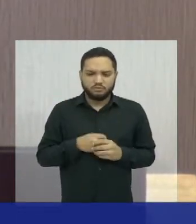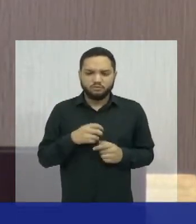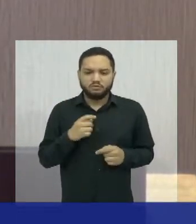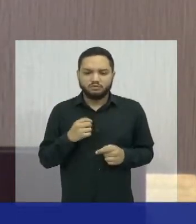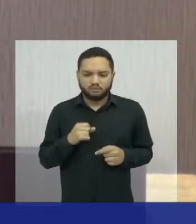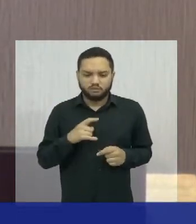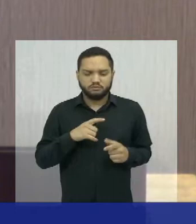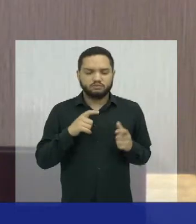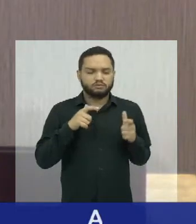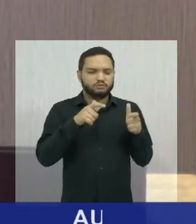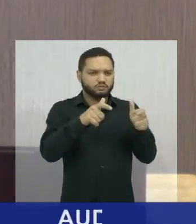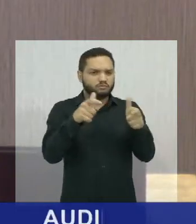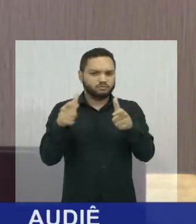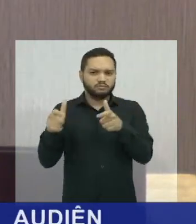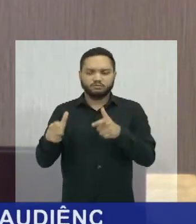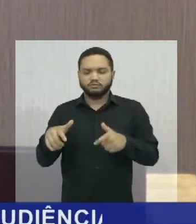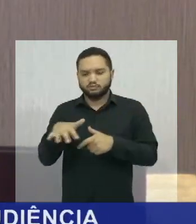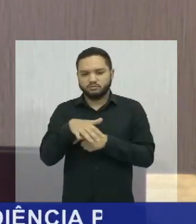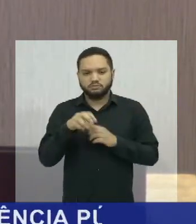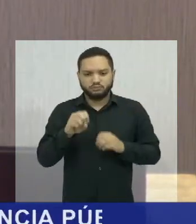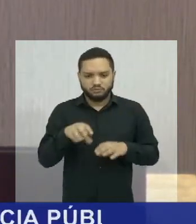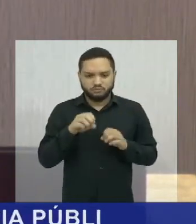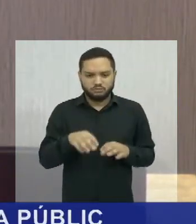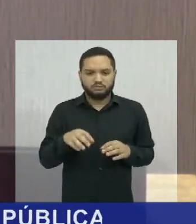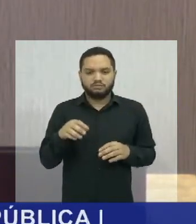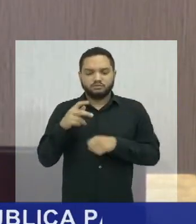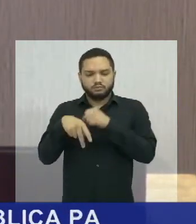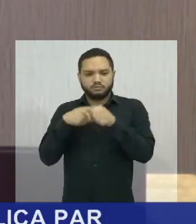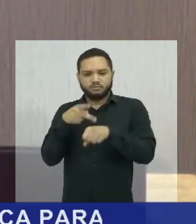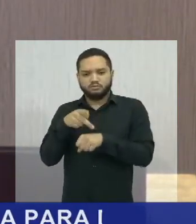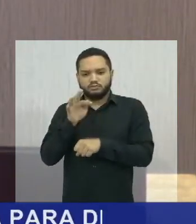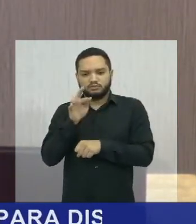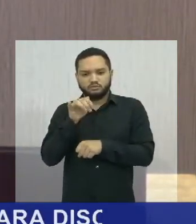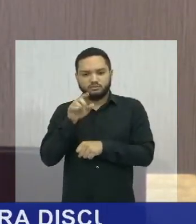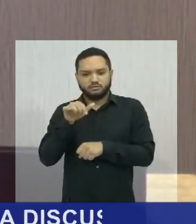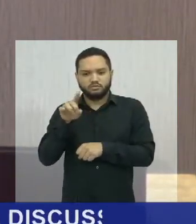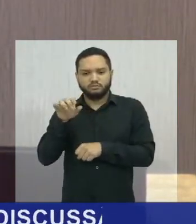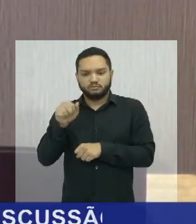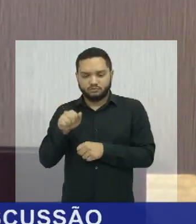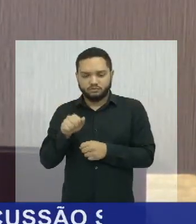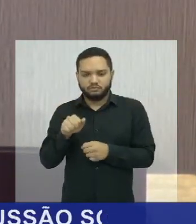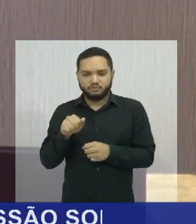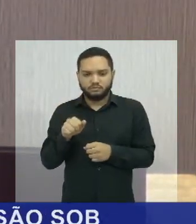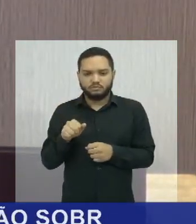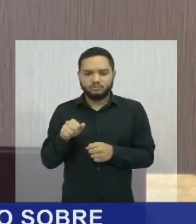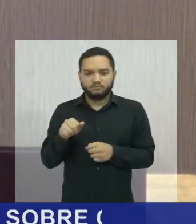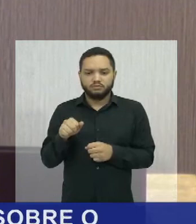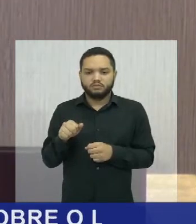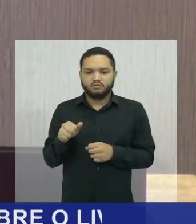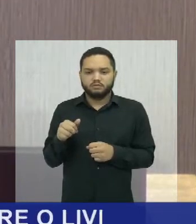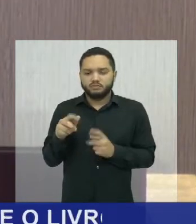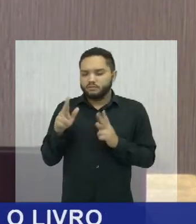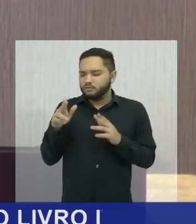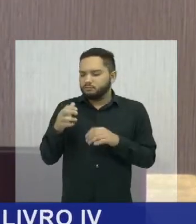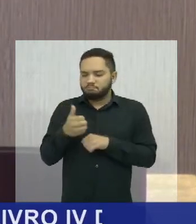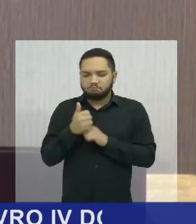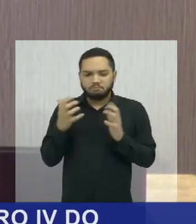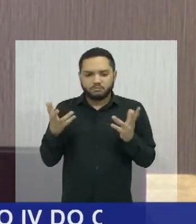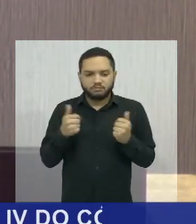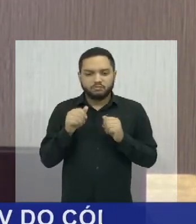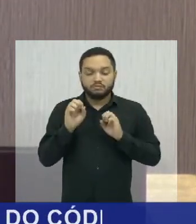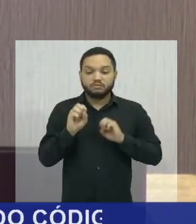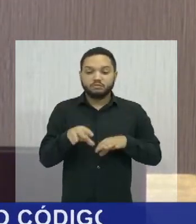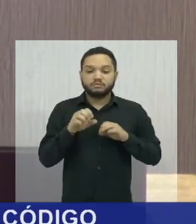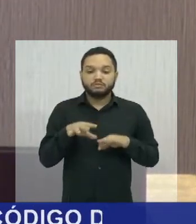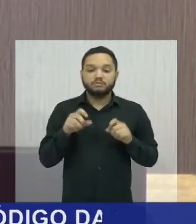canto, por exemplo, você chega na educação, Finlândia, onde é a grande mestra para a gente hoje, toda a